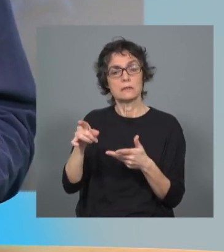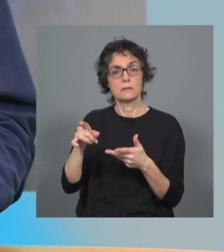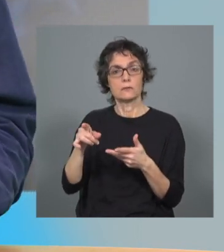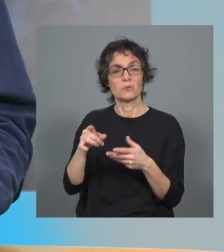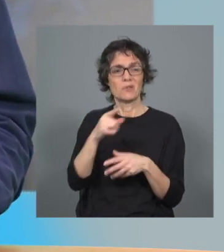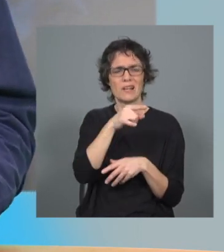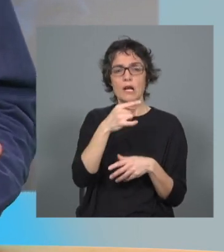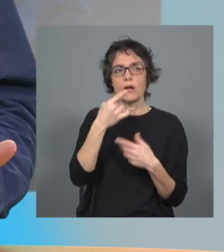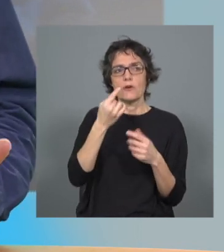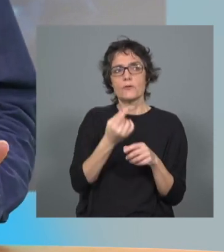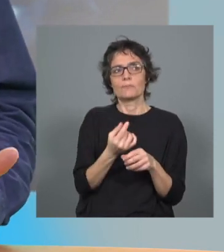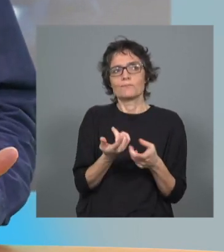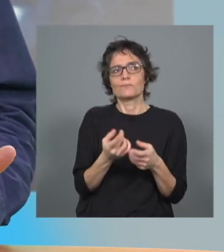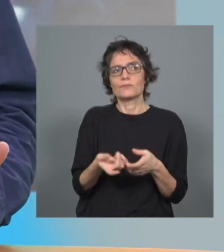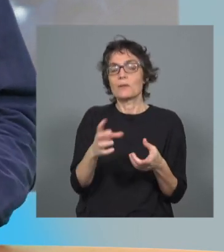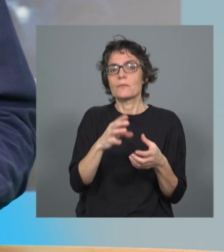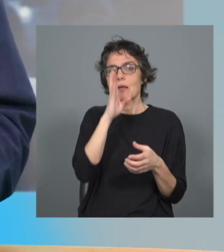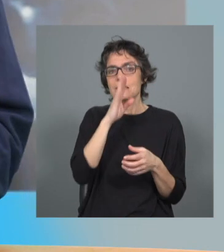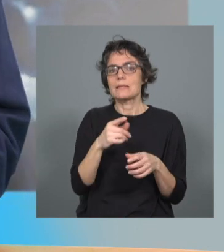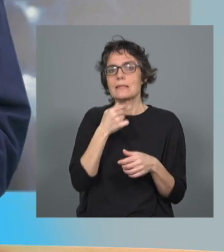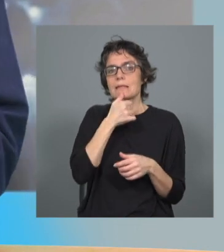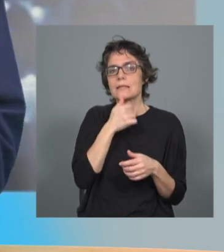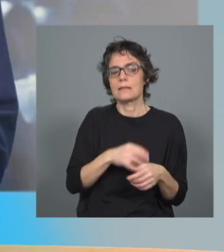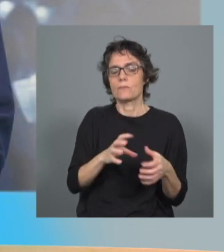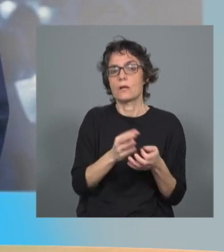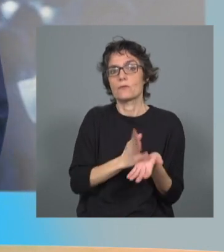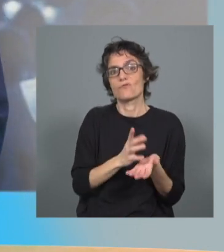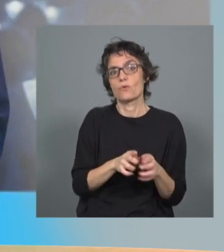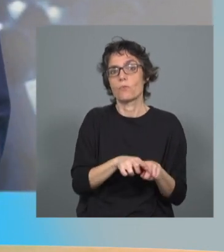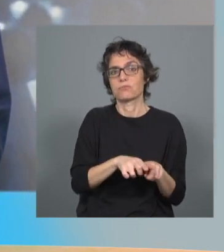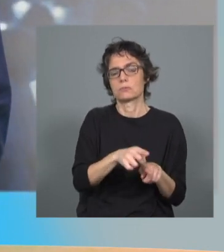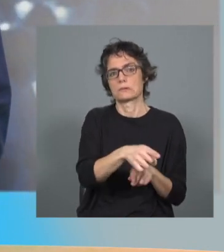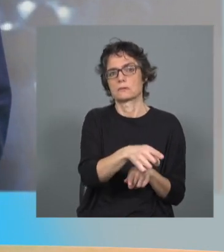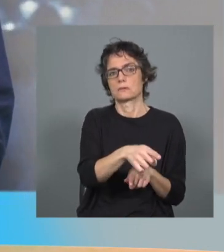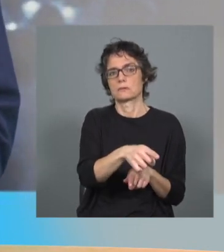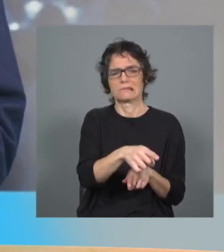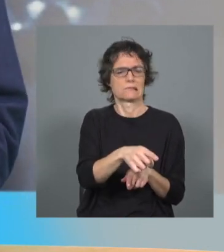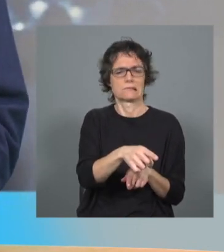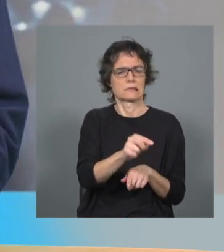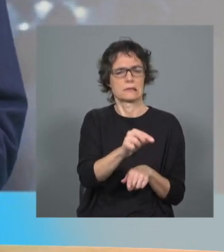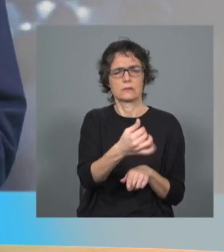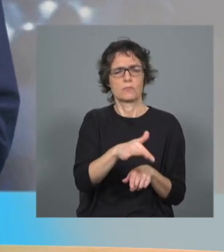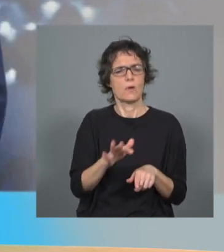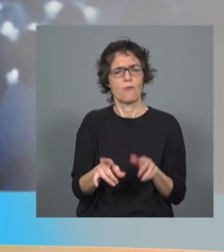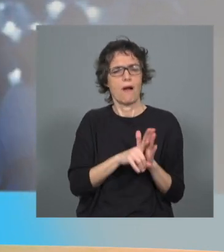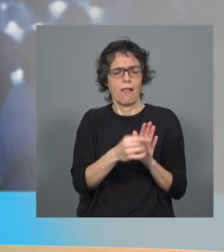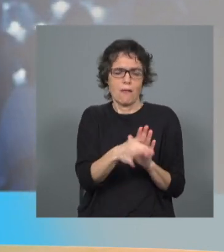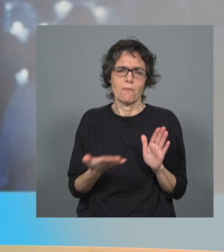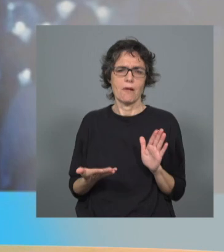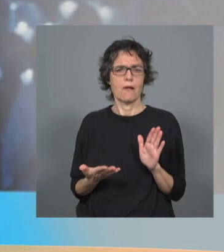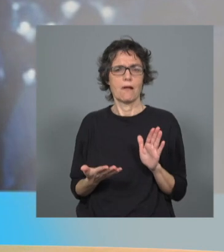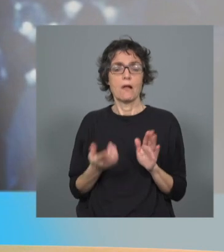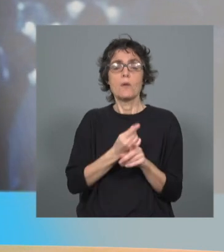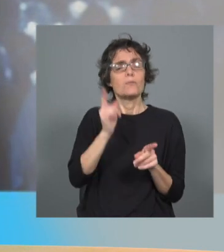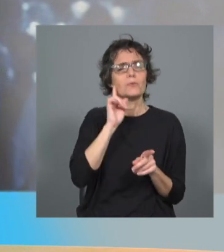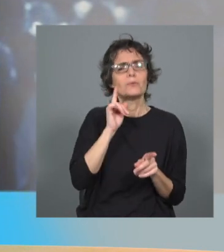teimosia ideológica, o resultado é uma má lei. E, portanto, se continuarem a fazer isso, e tudo indica que se querem aprovar a lei, vão ter que continuar a ignorar as vozes